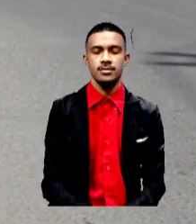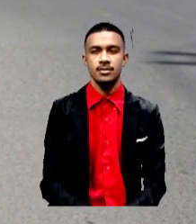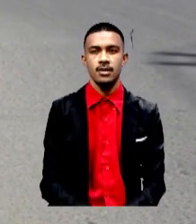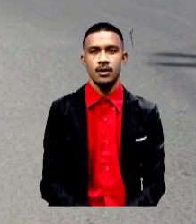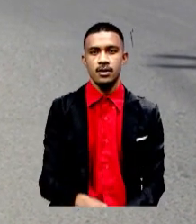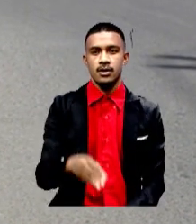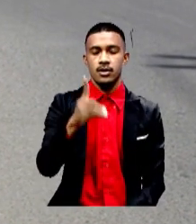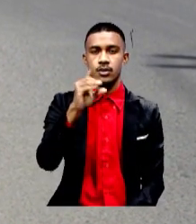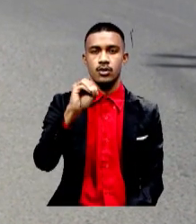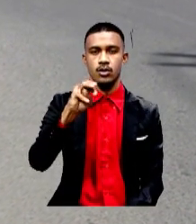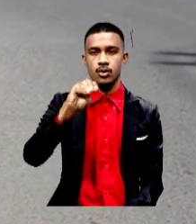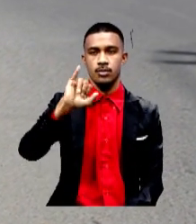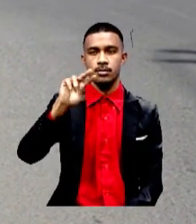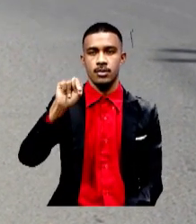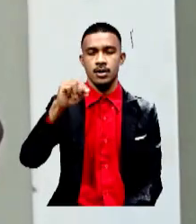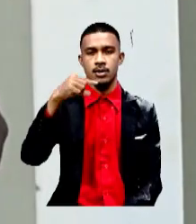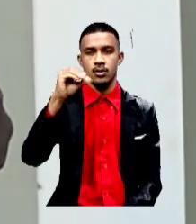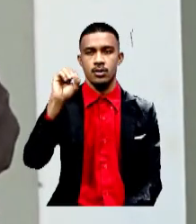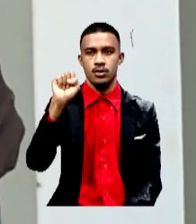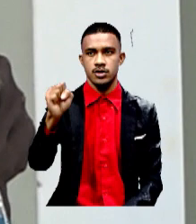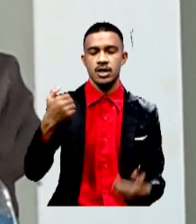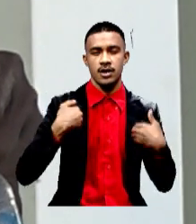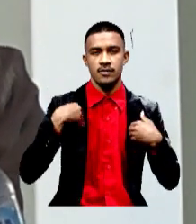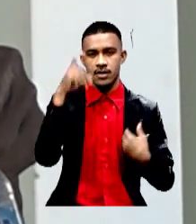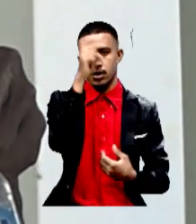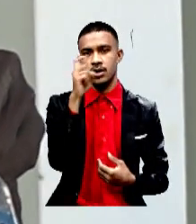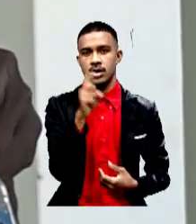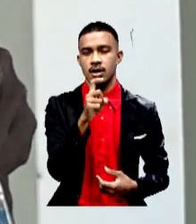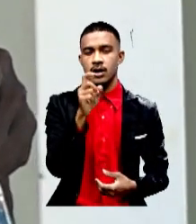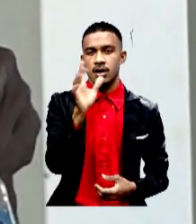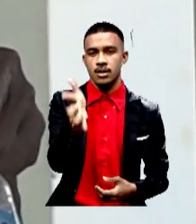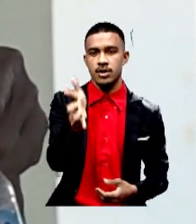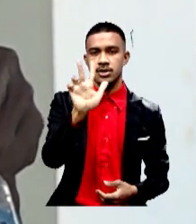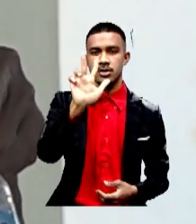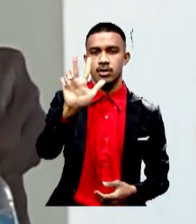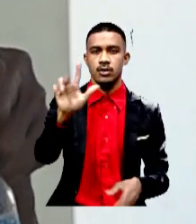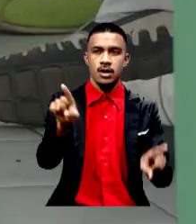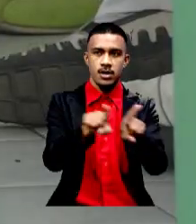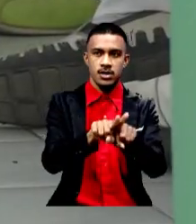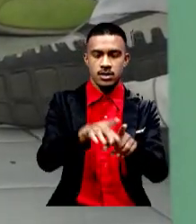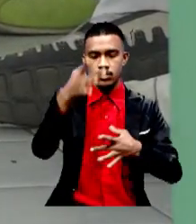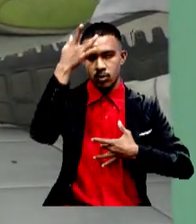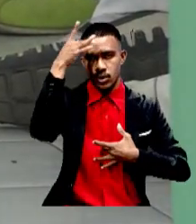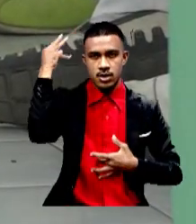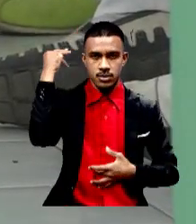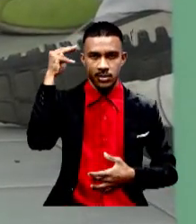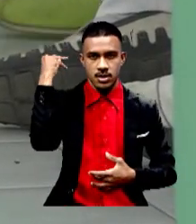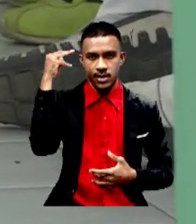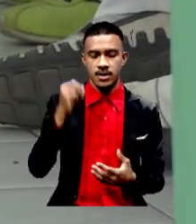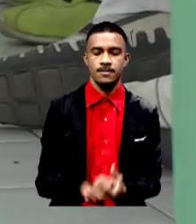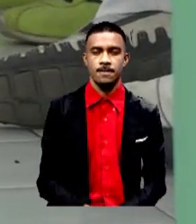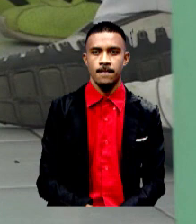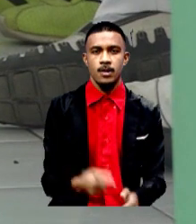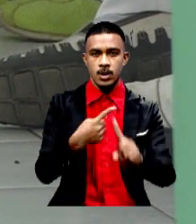Domingos da Conceição, huidadi limanulu resentolo, nudar paciente problema mental.